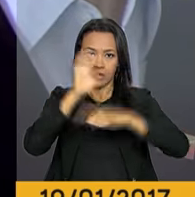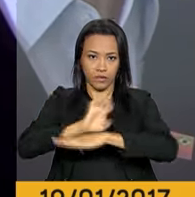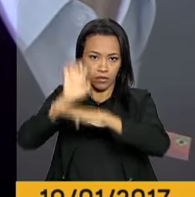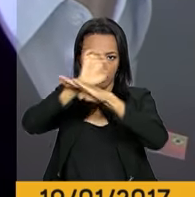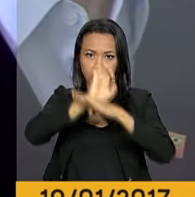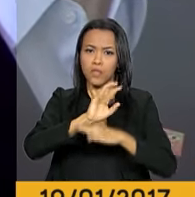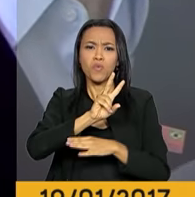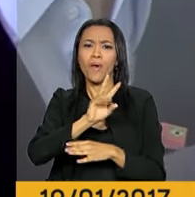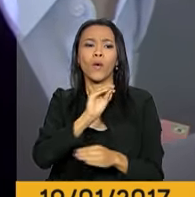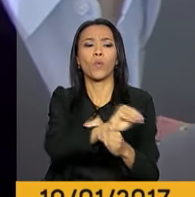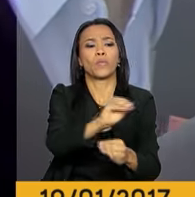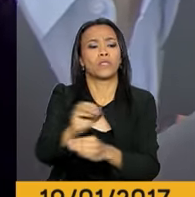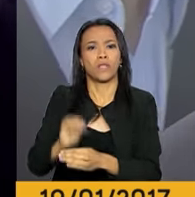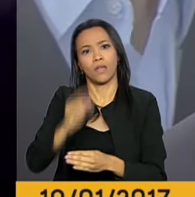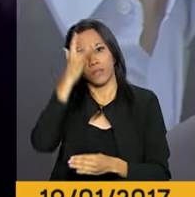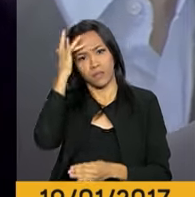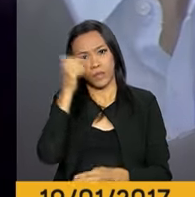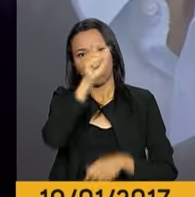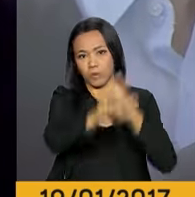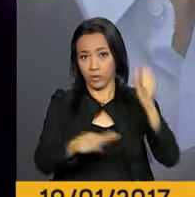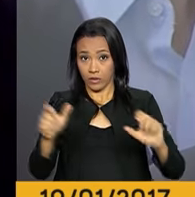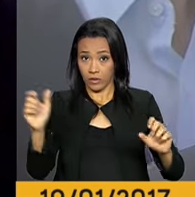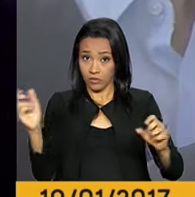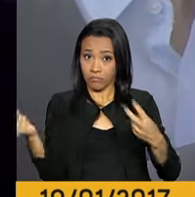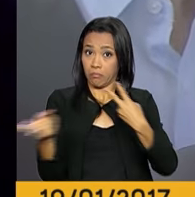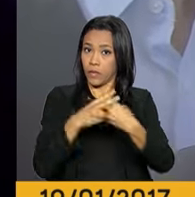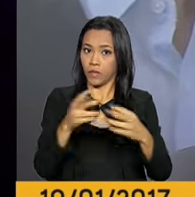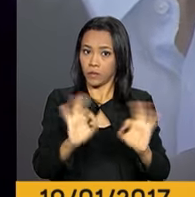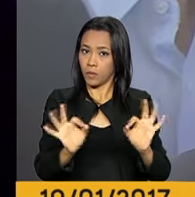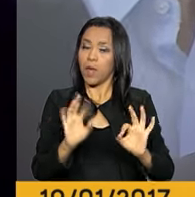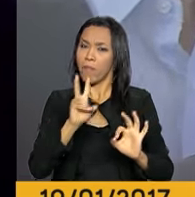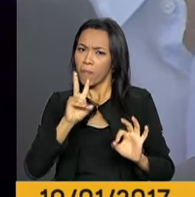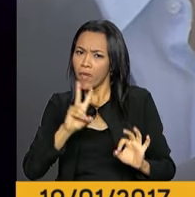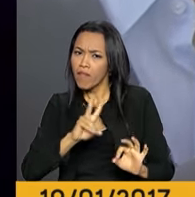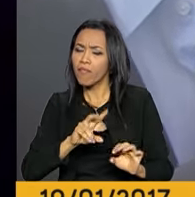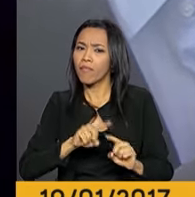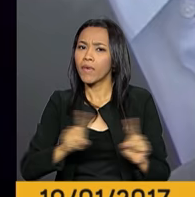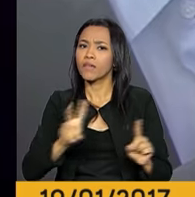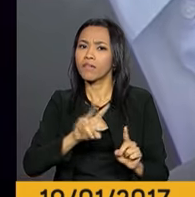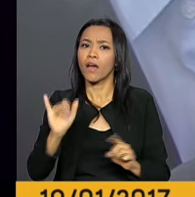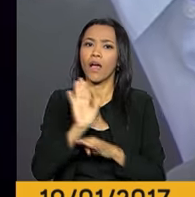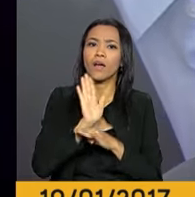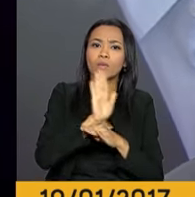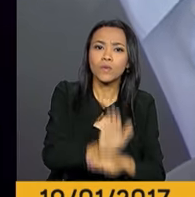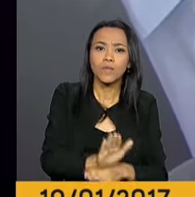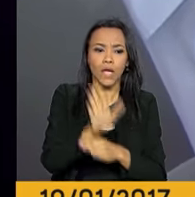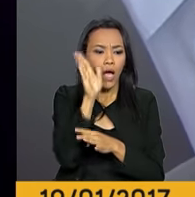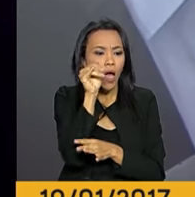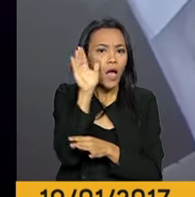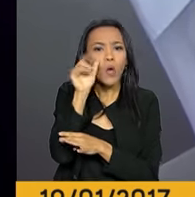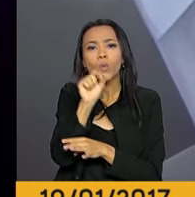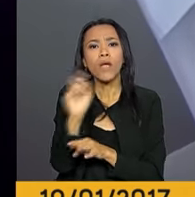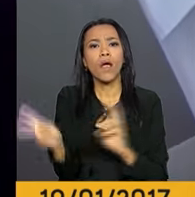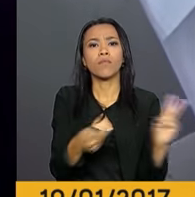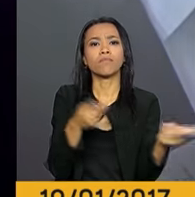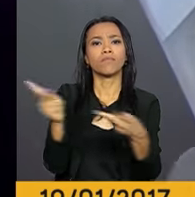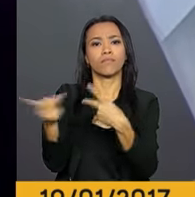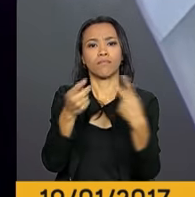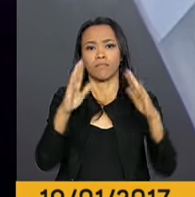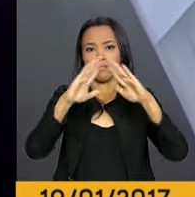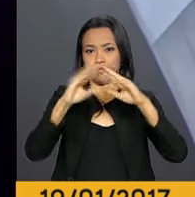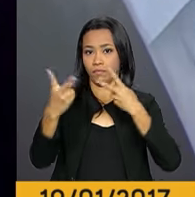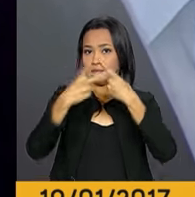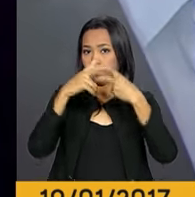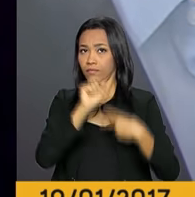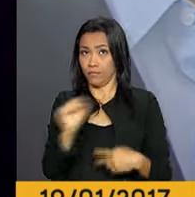ter uma presença muito, muito eficaz, muito eficiente nesta inspeção que farão ao longo do tempo, que uma das coisas que agrava